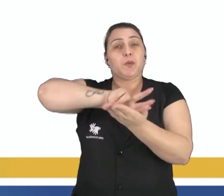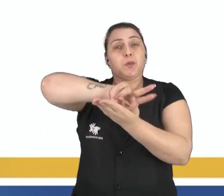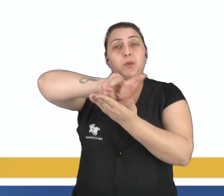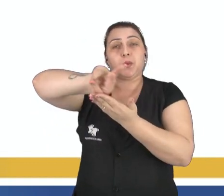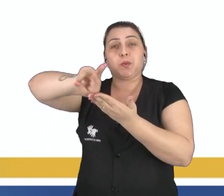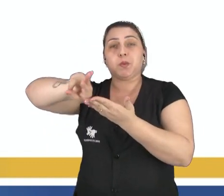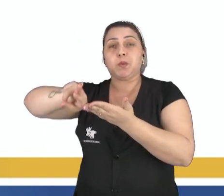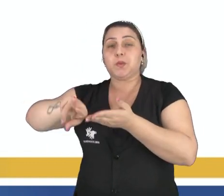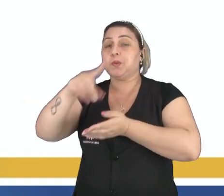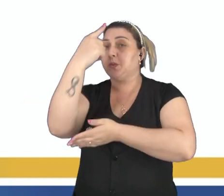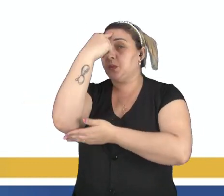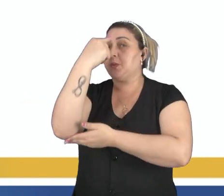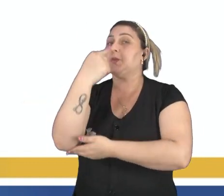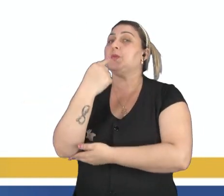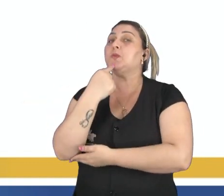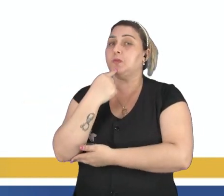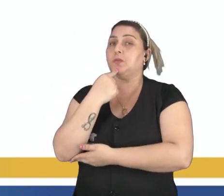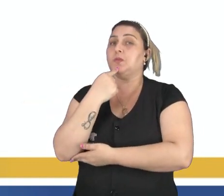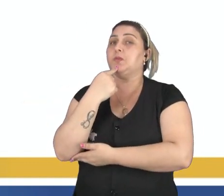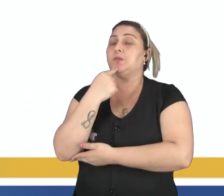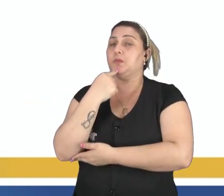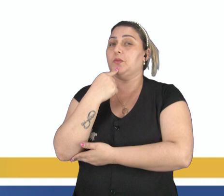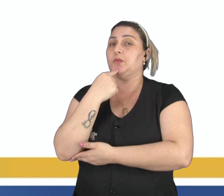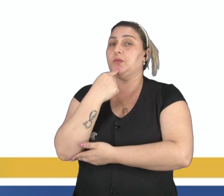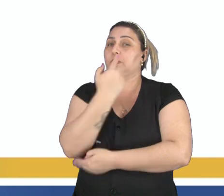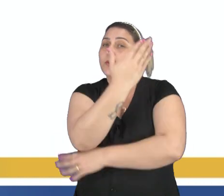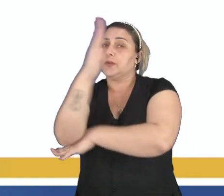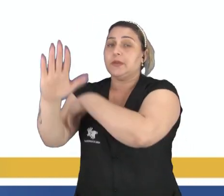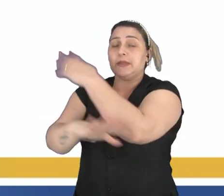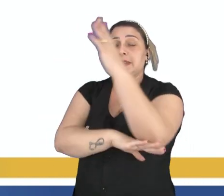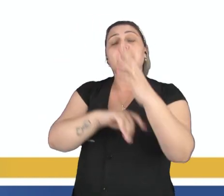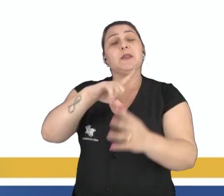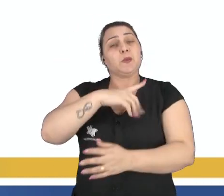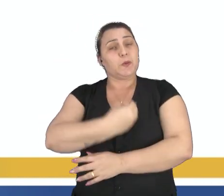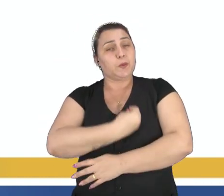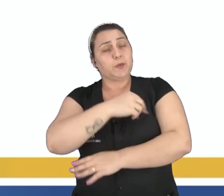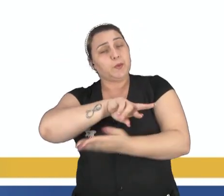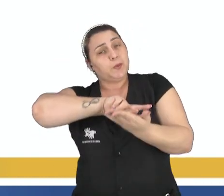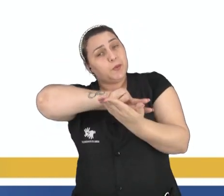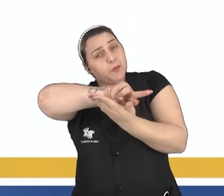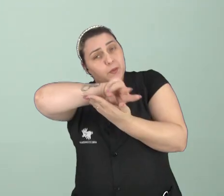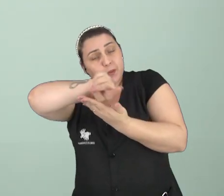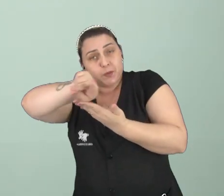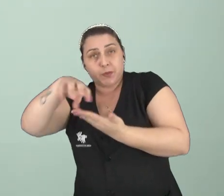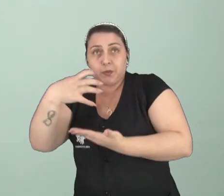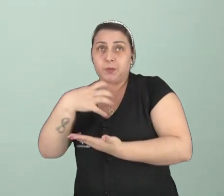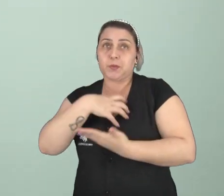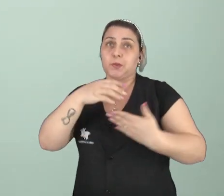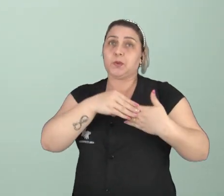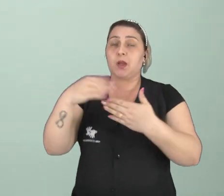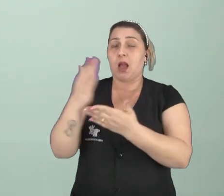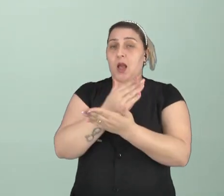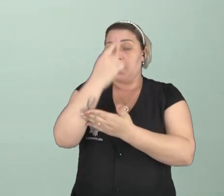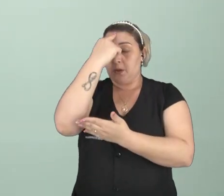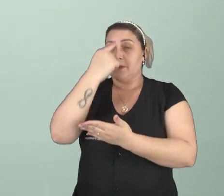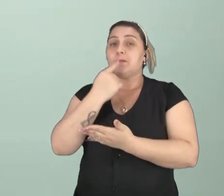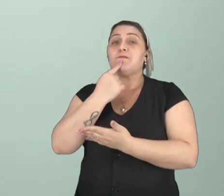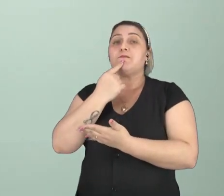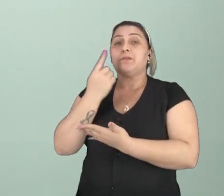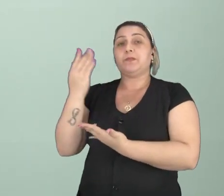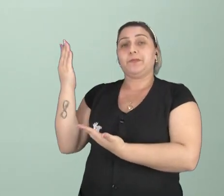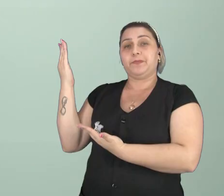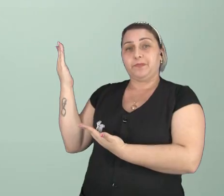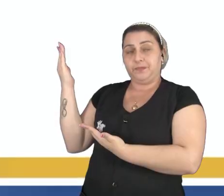diversos tipos de paisagens, certo? Então a gente diariamente tem um convívio com diversos tipos de paisagens. Eu trouxe algumas imagens para a gente